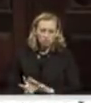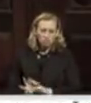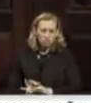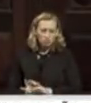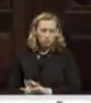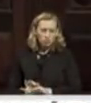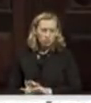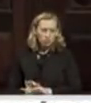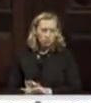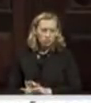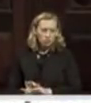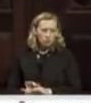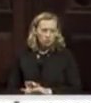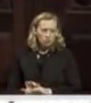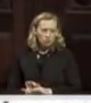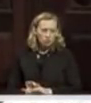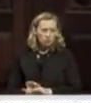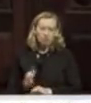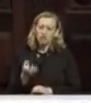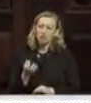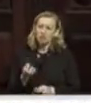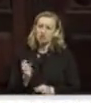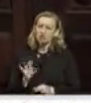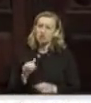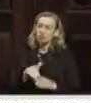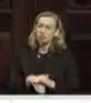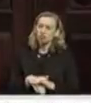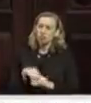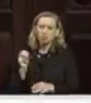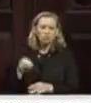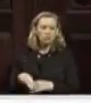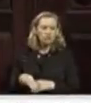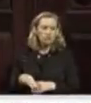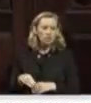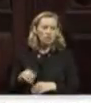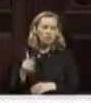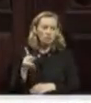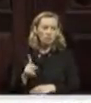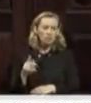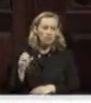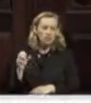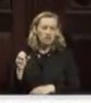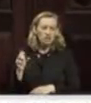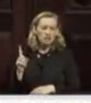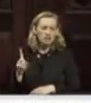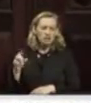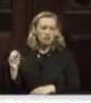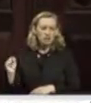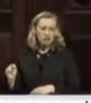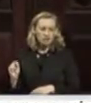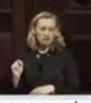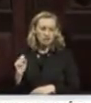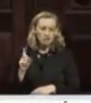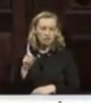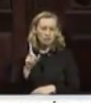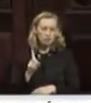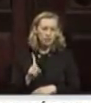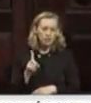quórum, mas ele teve o voto favorável do PPS, do PMDB, de quase todos os deputados do